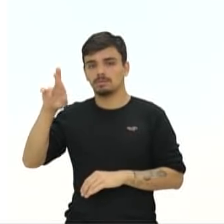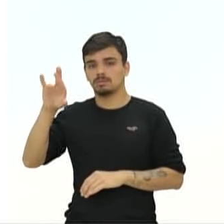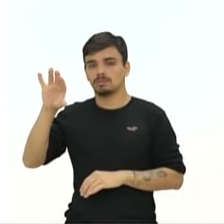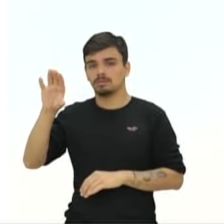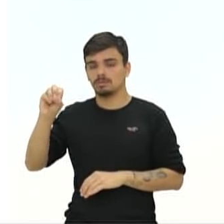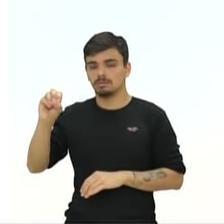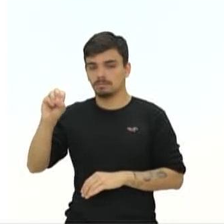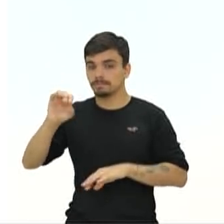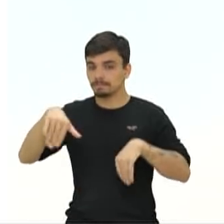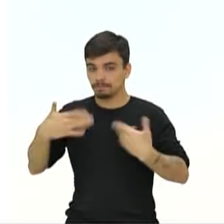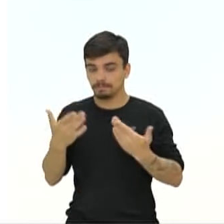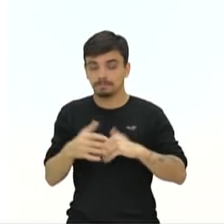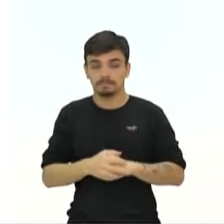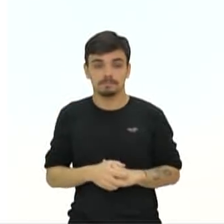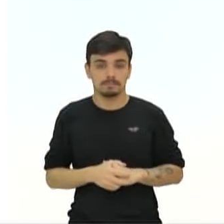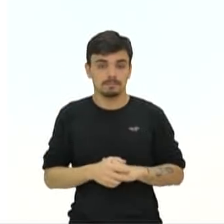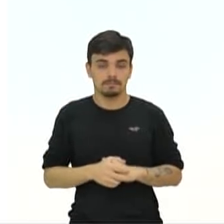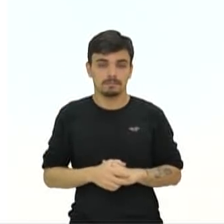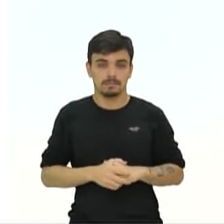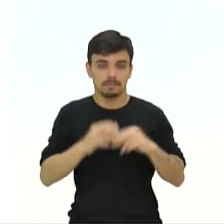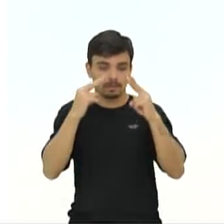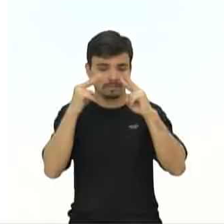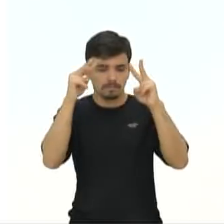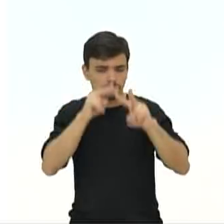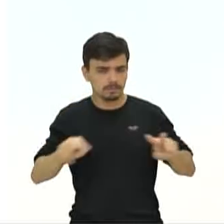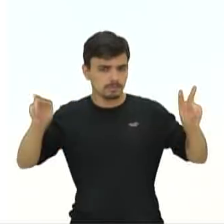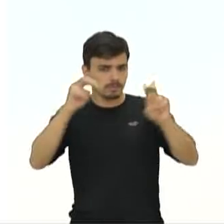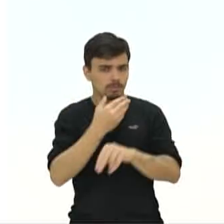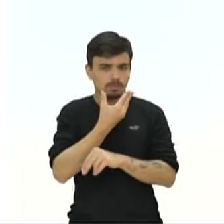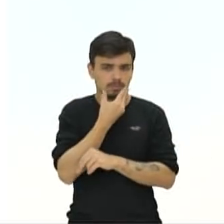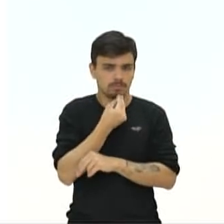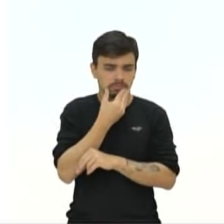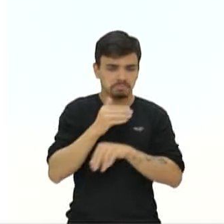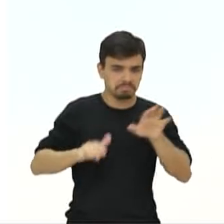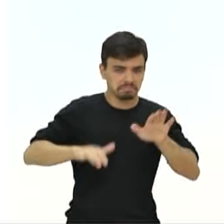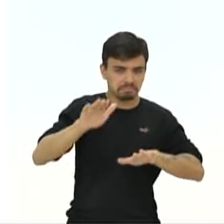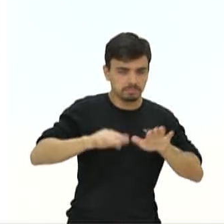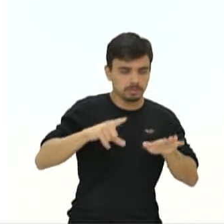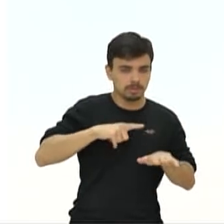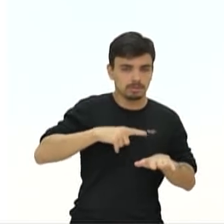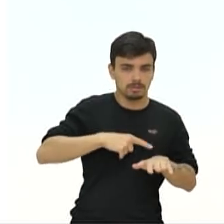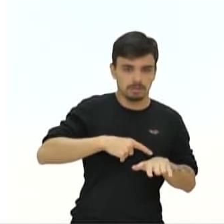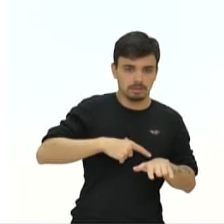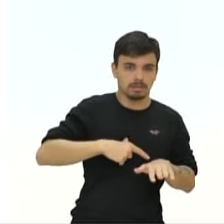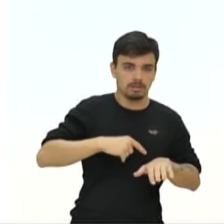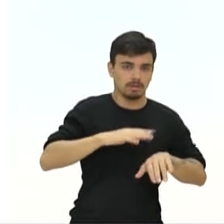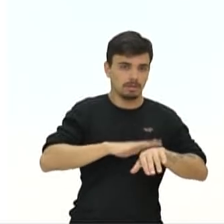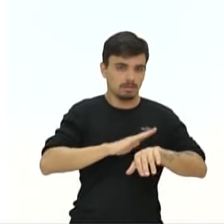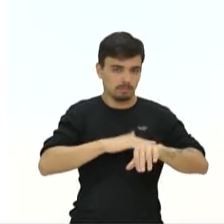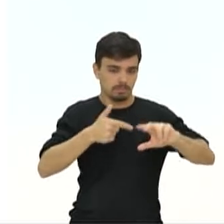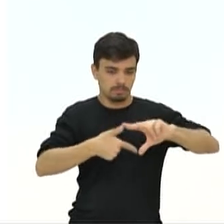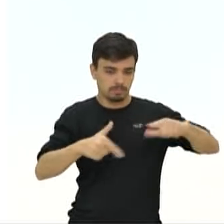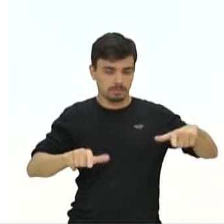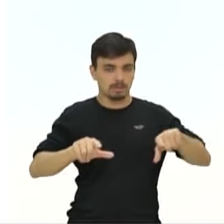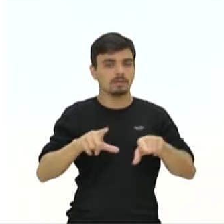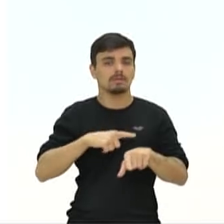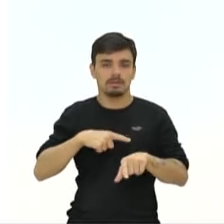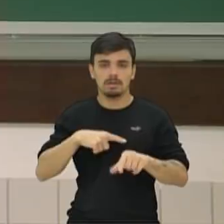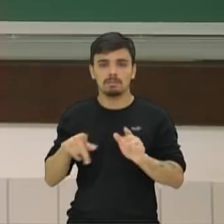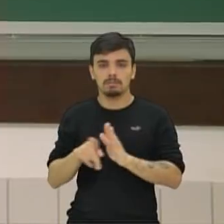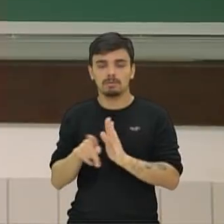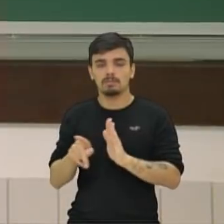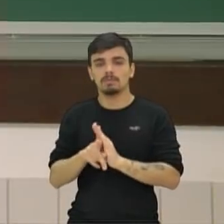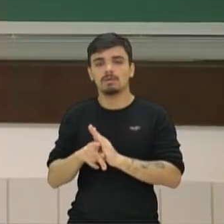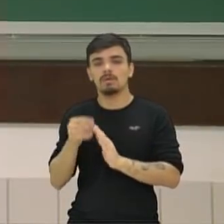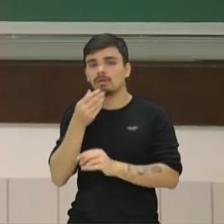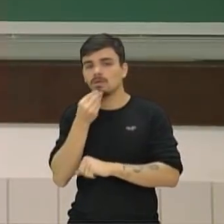Então, a visão do homem, independente se já estava na Idade Moderna, ainda era do homem medieval. Então,